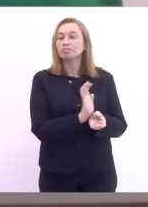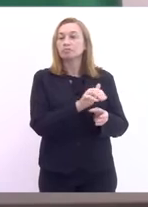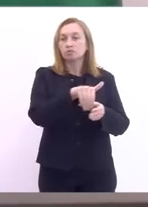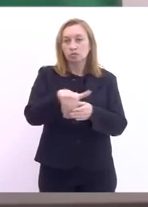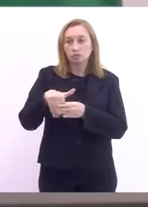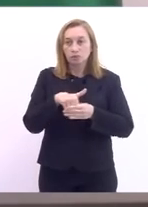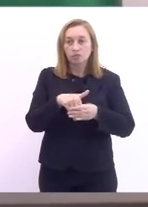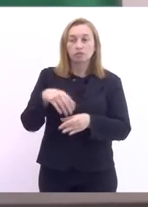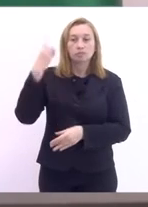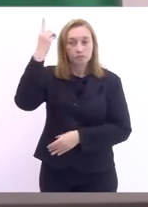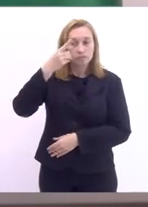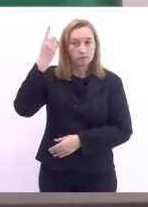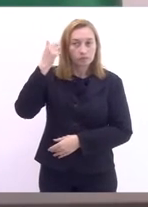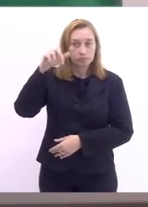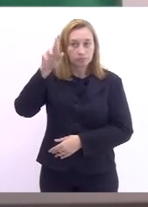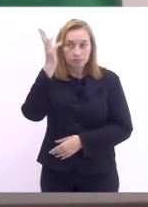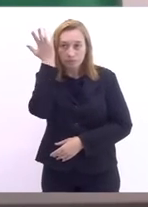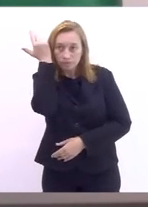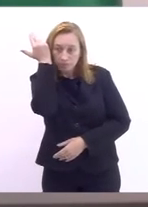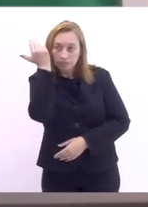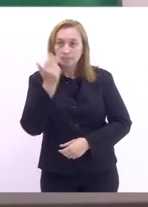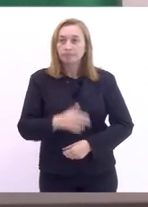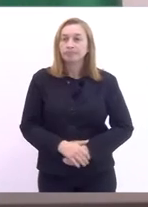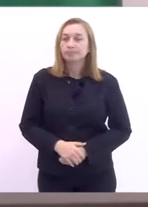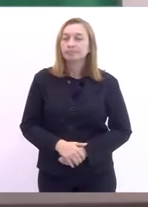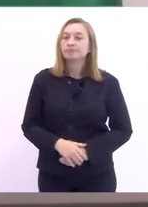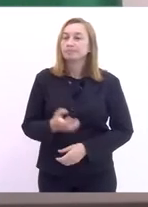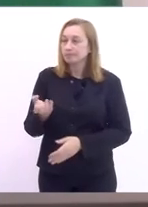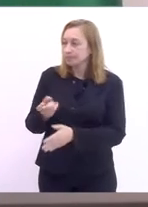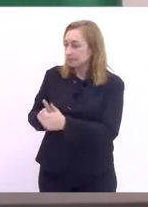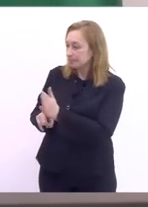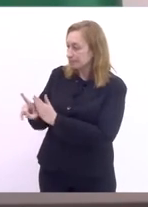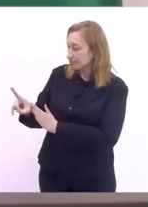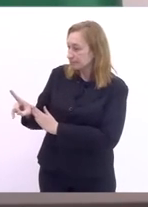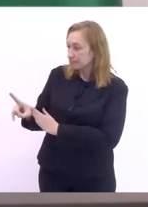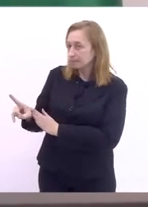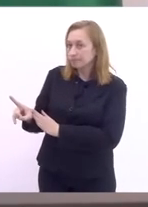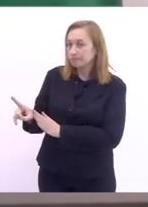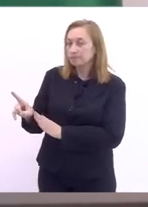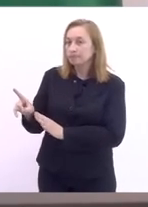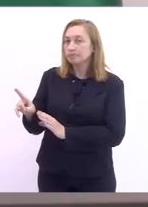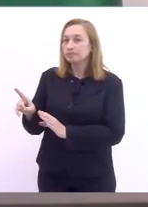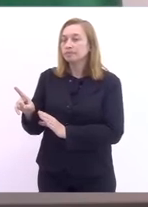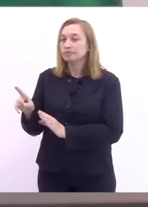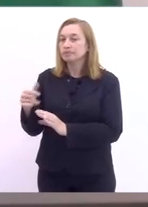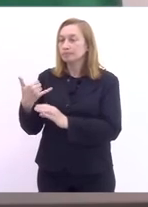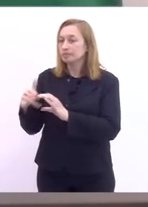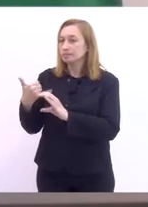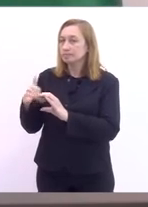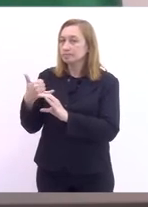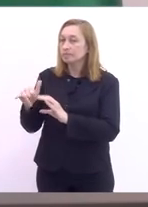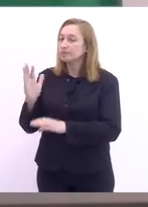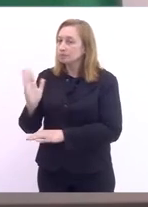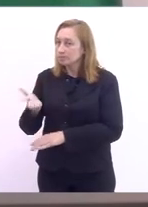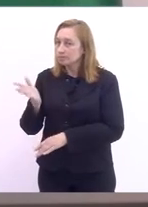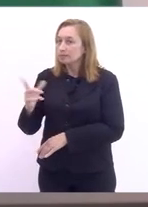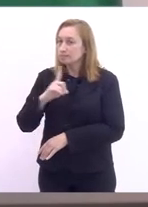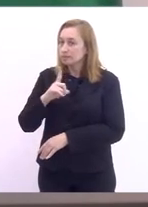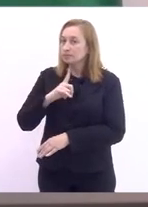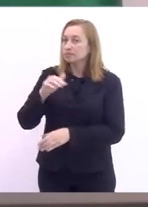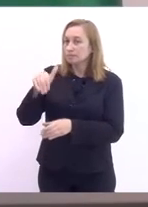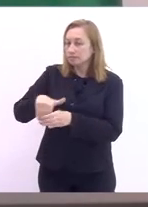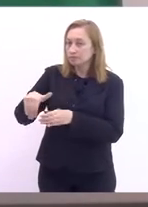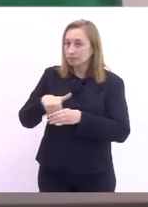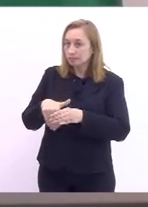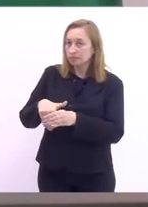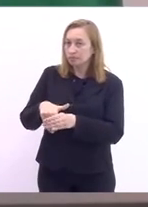do deputado Eliomar Coelho, queria pedir aqui o zap para ver se já há votos no zap